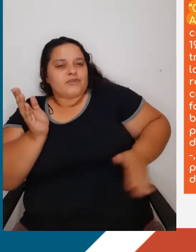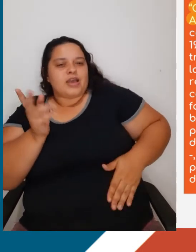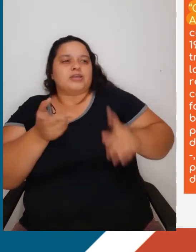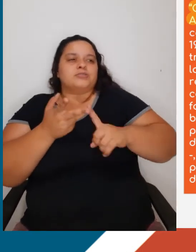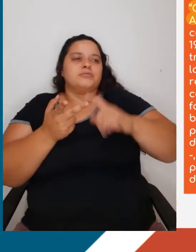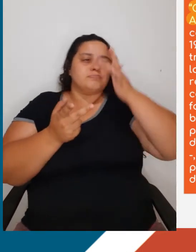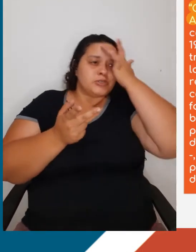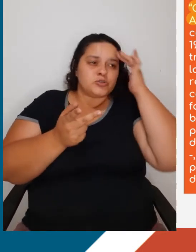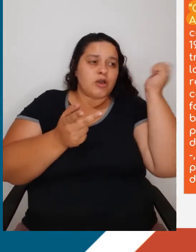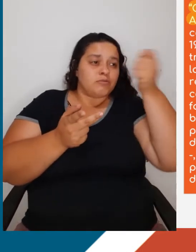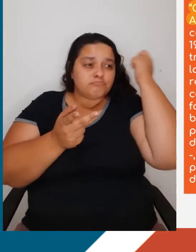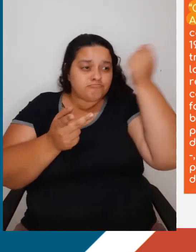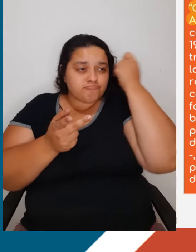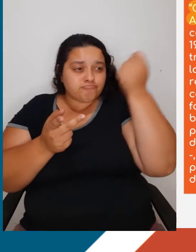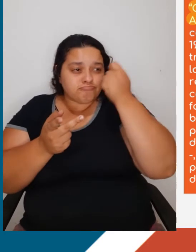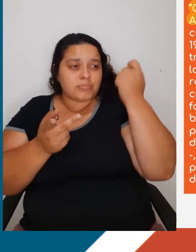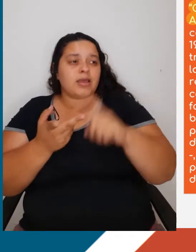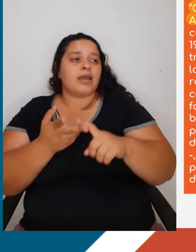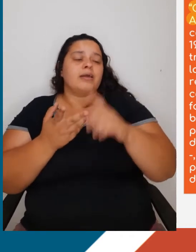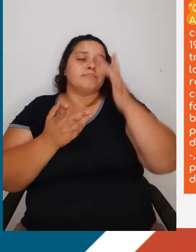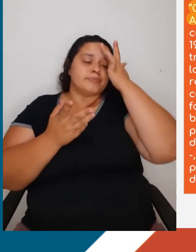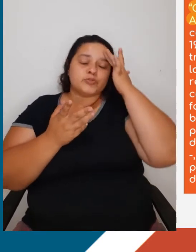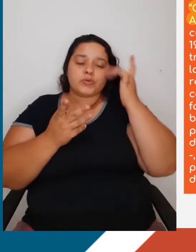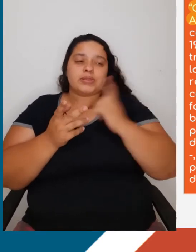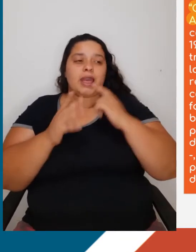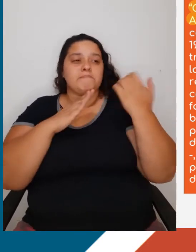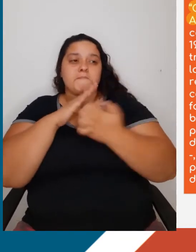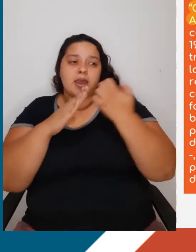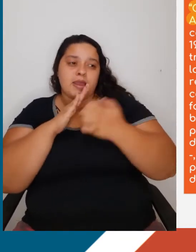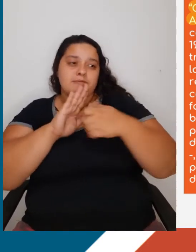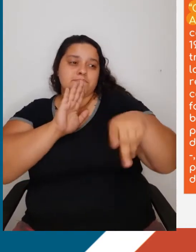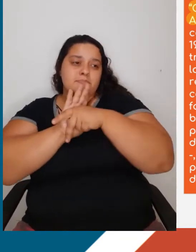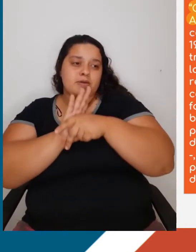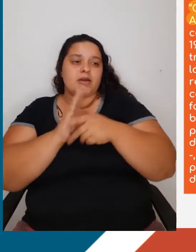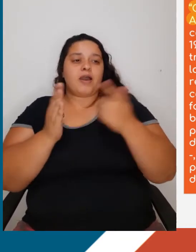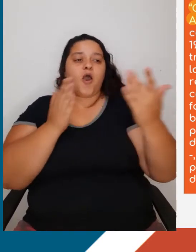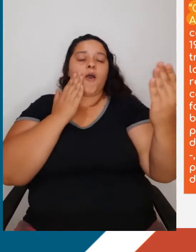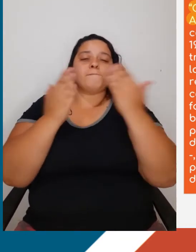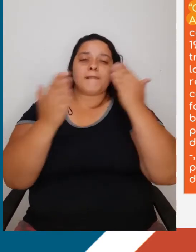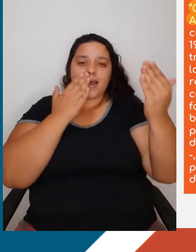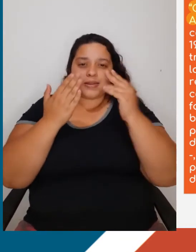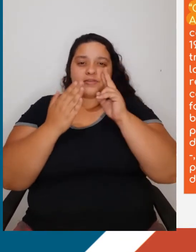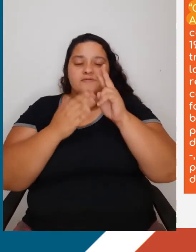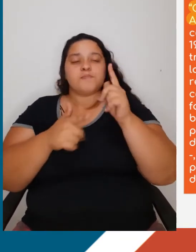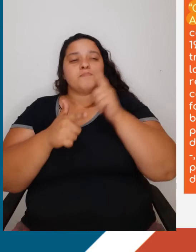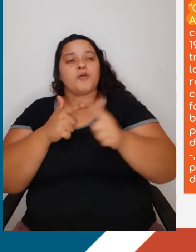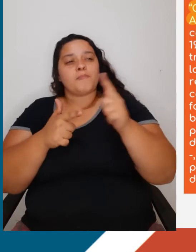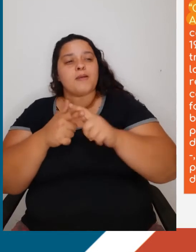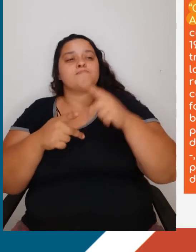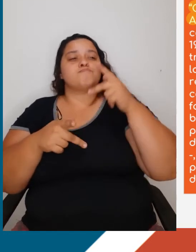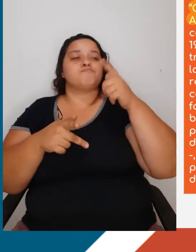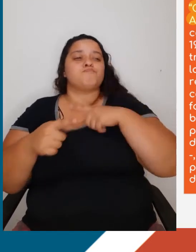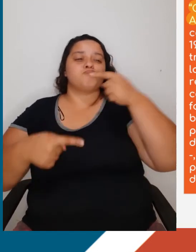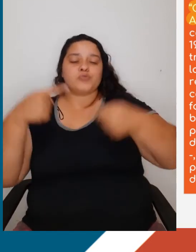de tudo pelo dinheiro e pelo poder. Dessa forma, o autor faz uma crítica ao mundo contemporâneo, refletindo sobre os problemas políticos e